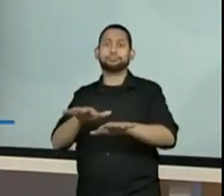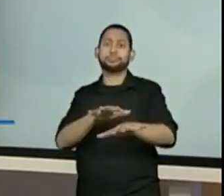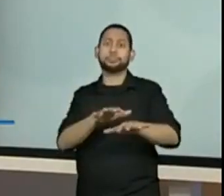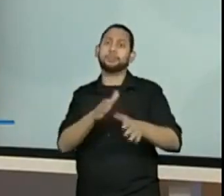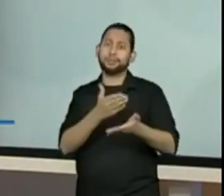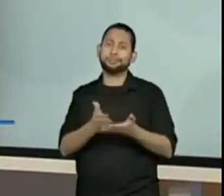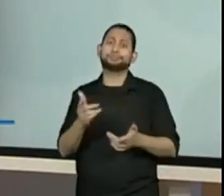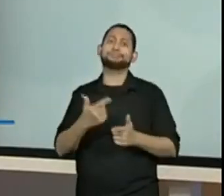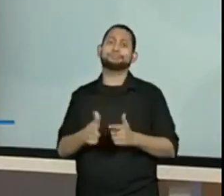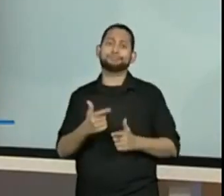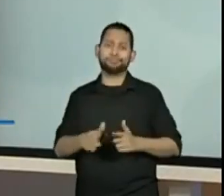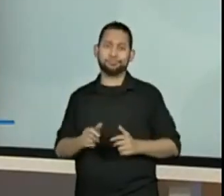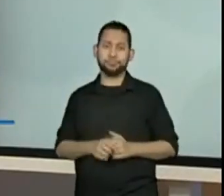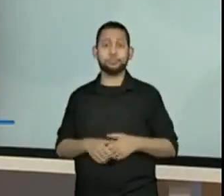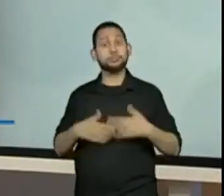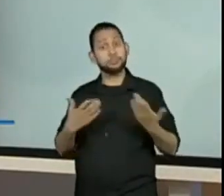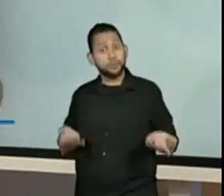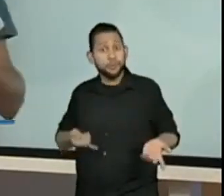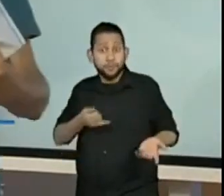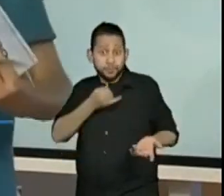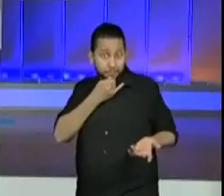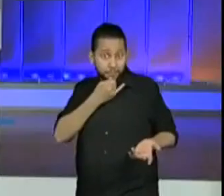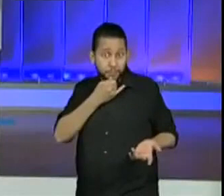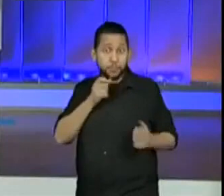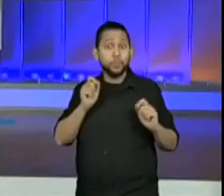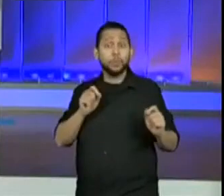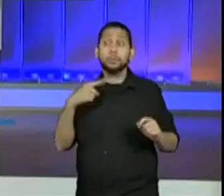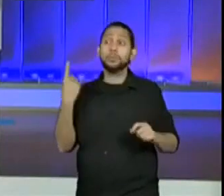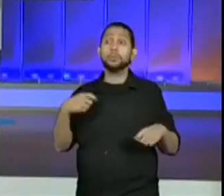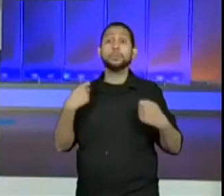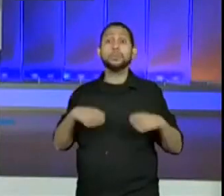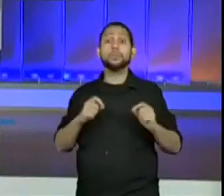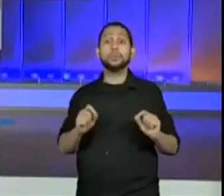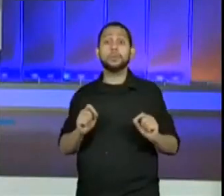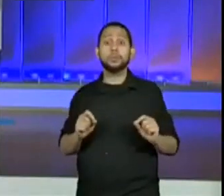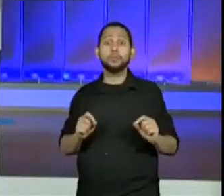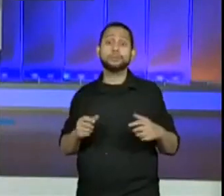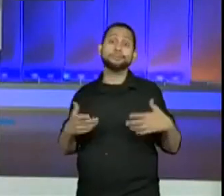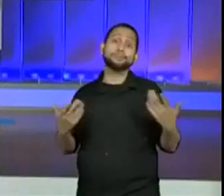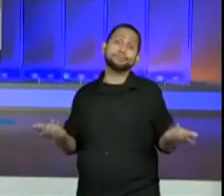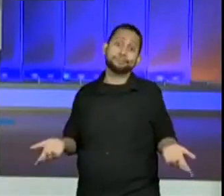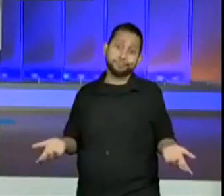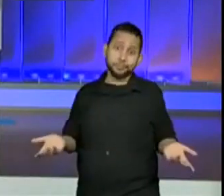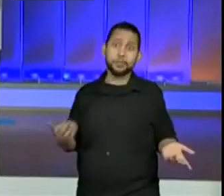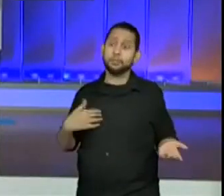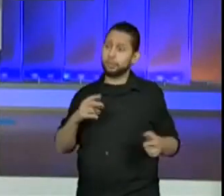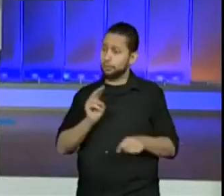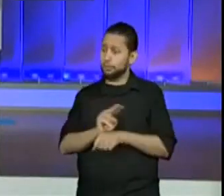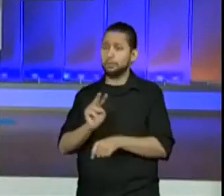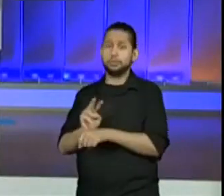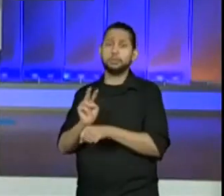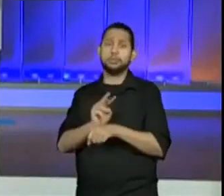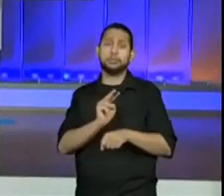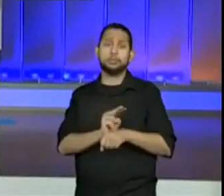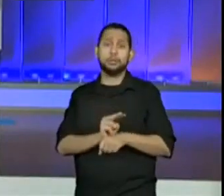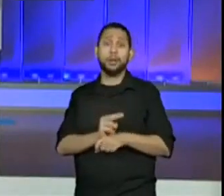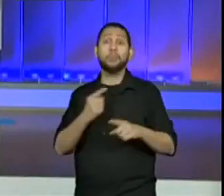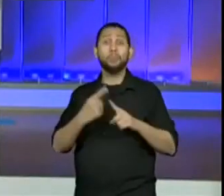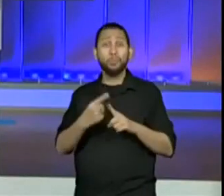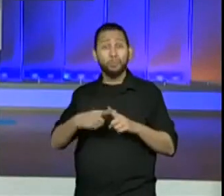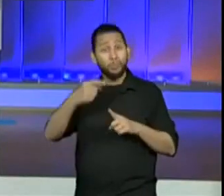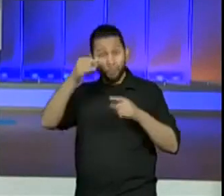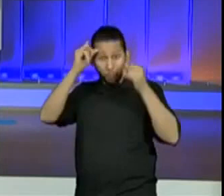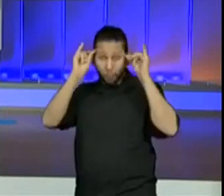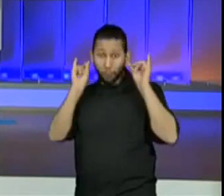que essa prática aconteça, infelizmente, o que é necessário? Remover as matas para então cultivar